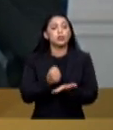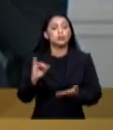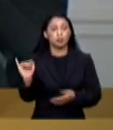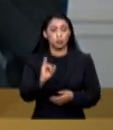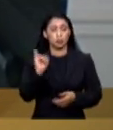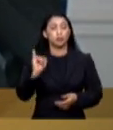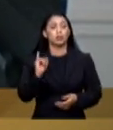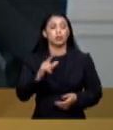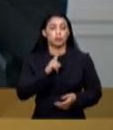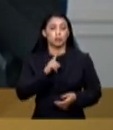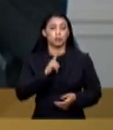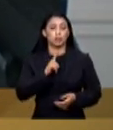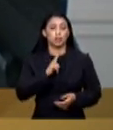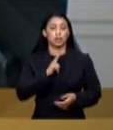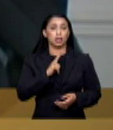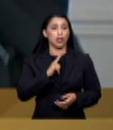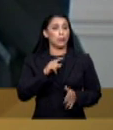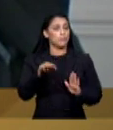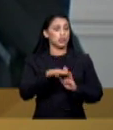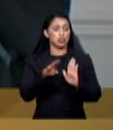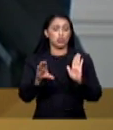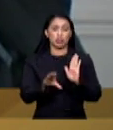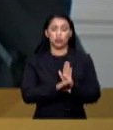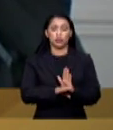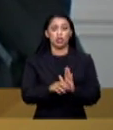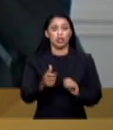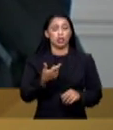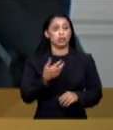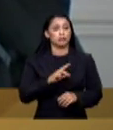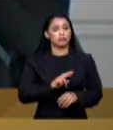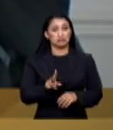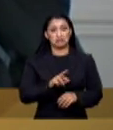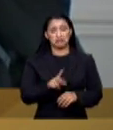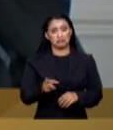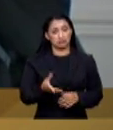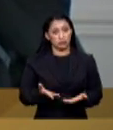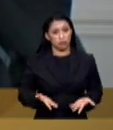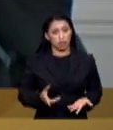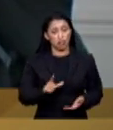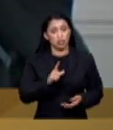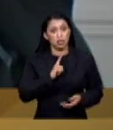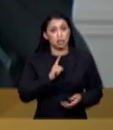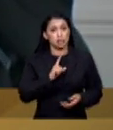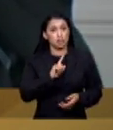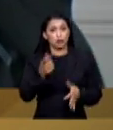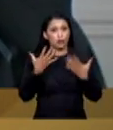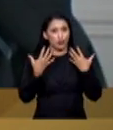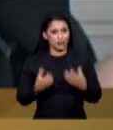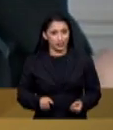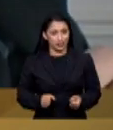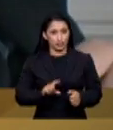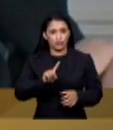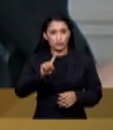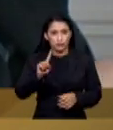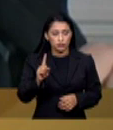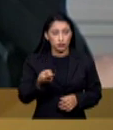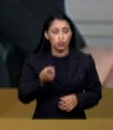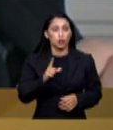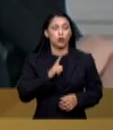puder resultar a ineficácia da medida, caso seja finalmente deferida. Vírgula.